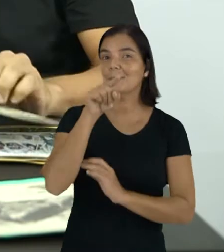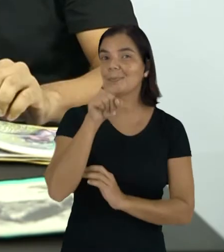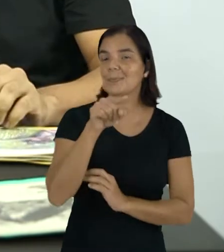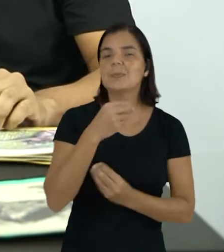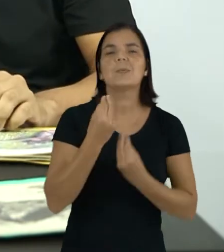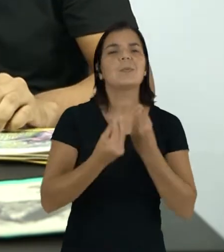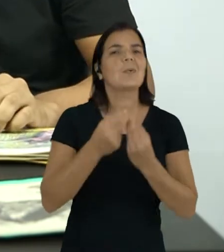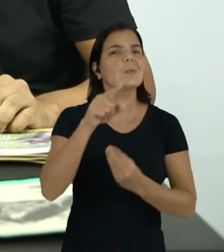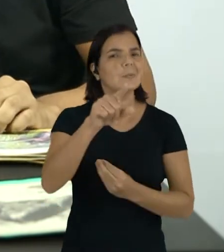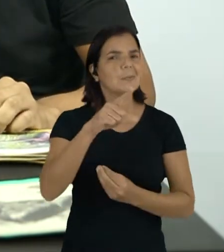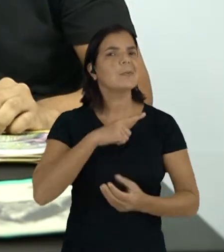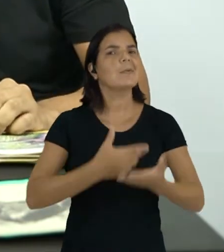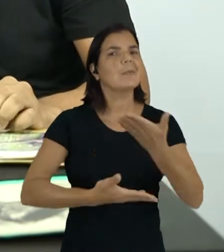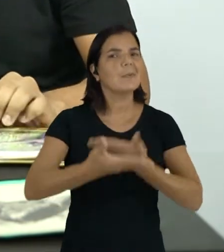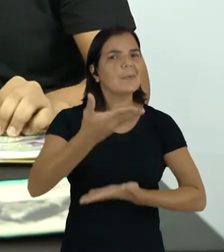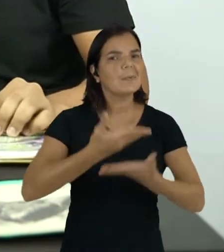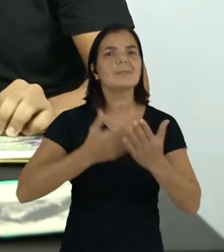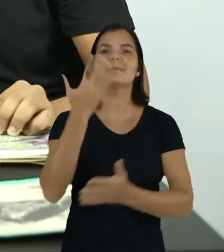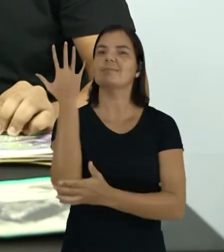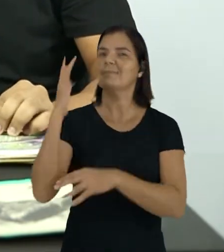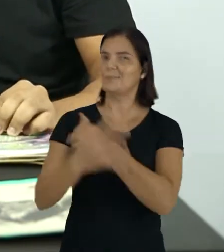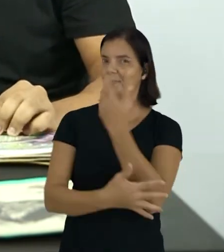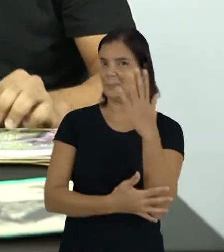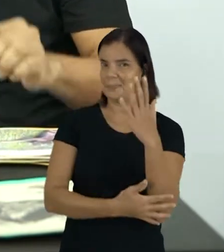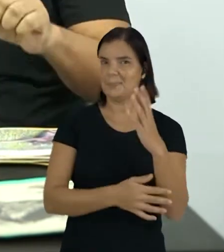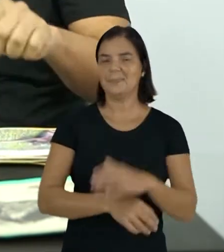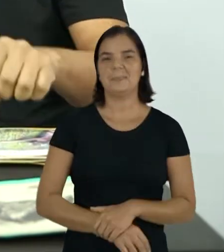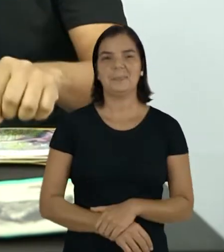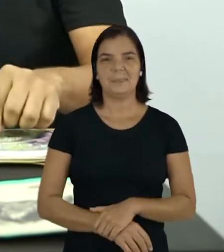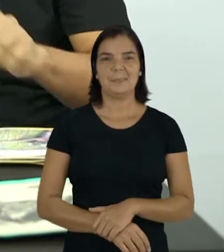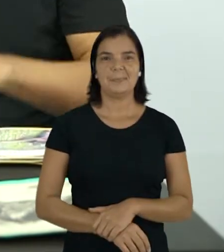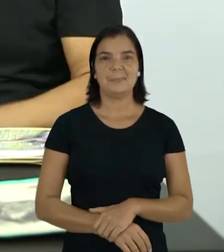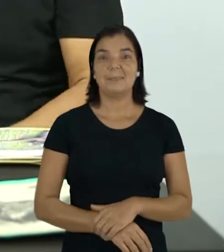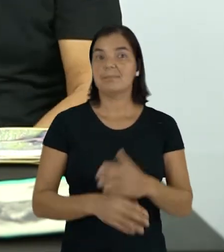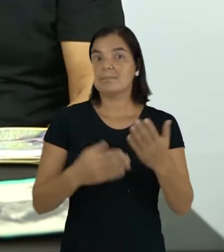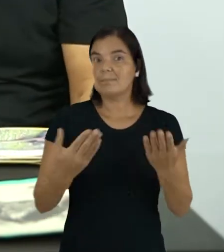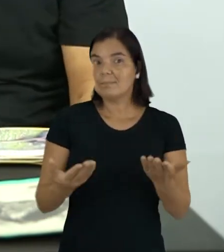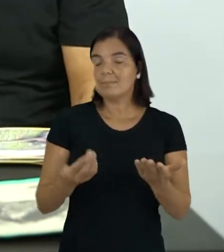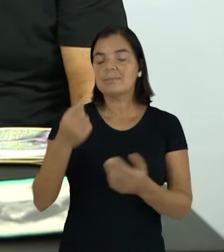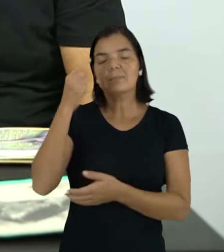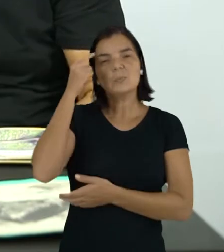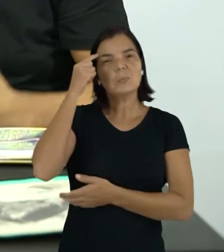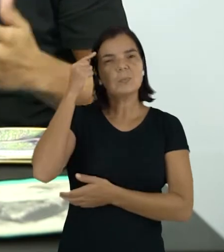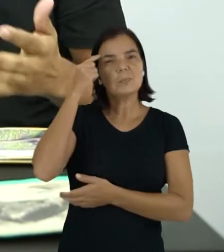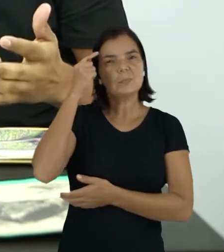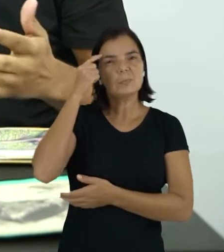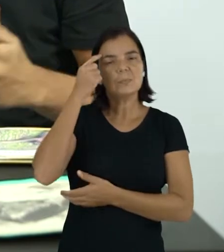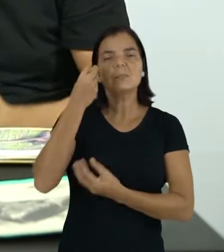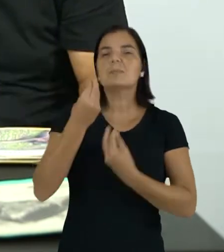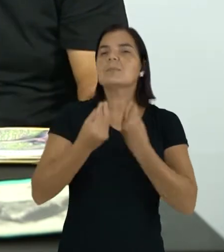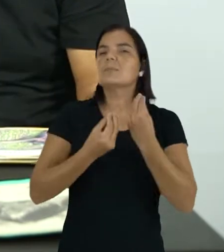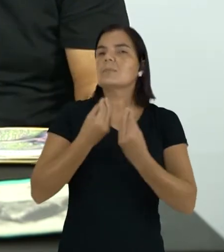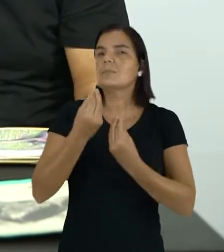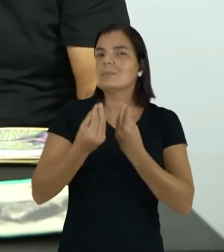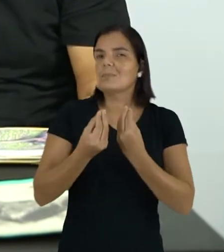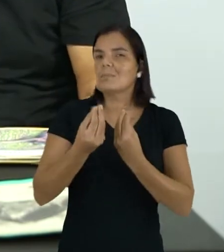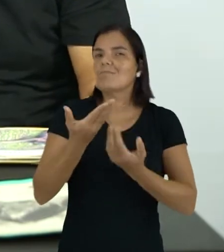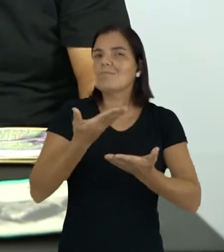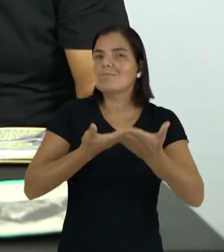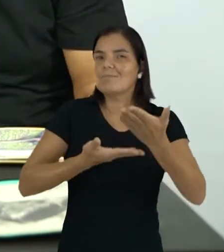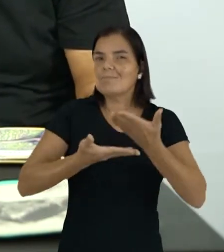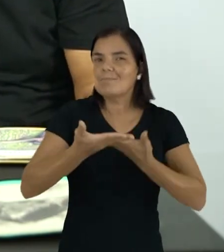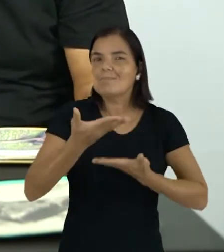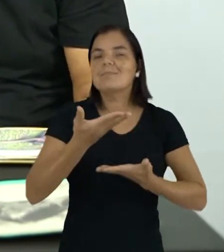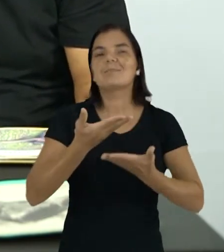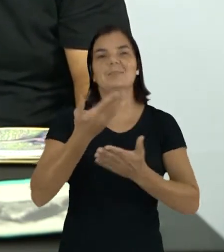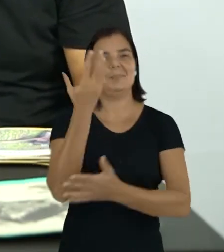de que maneira você tem se relacionado com a natureza? E aí nós vamos refletir um pouquinho sobre como é essa relação dos